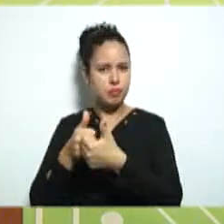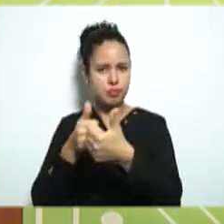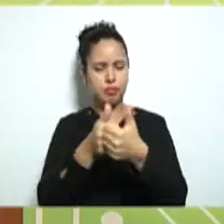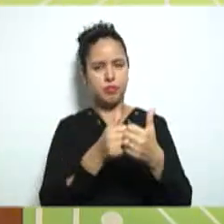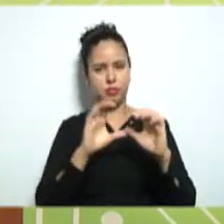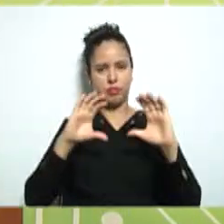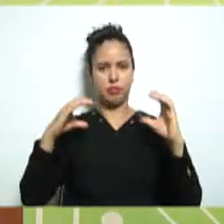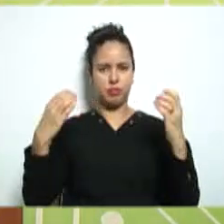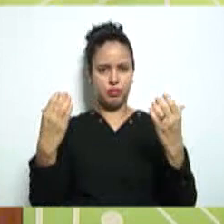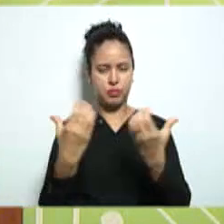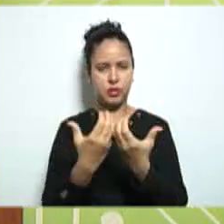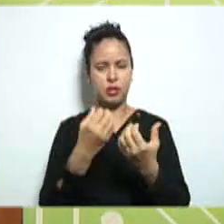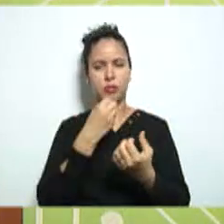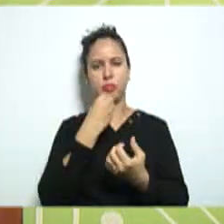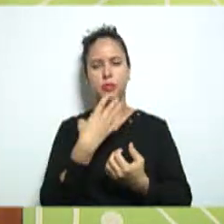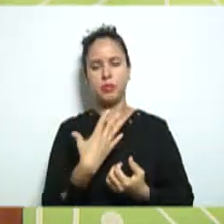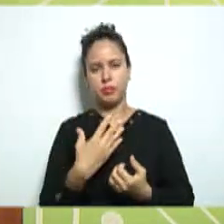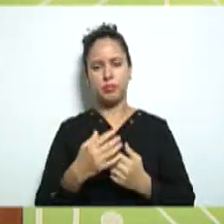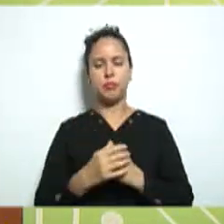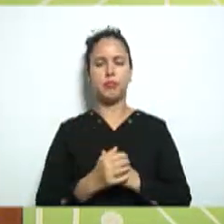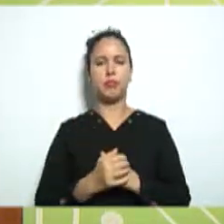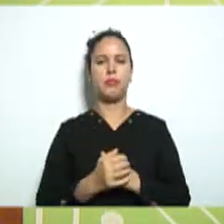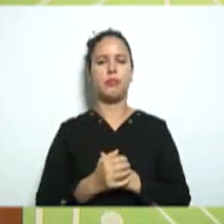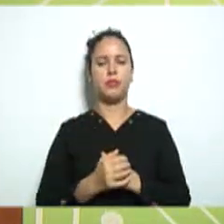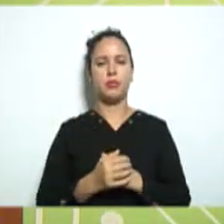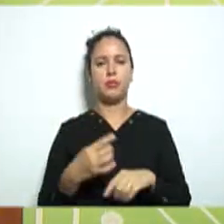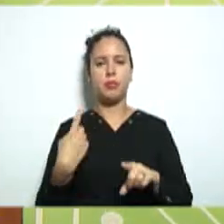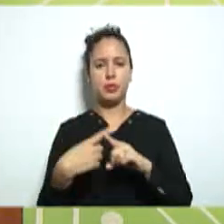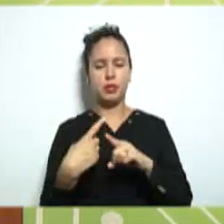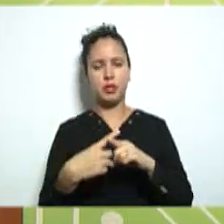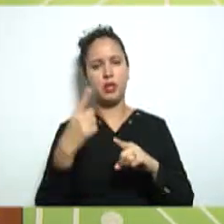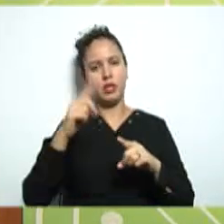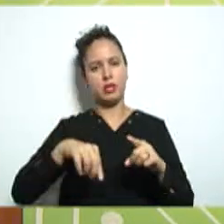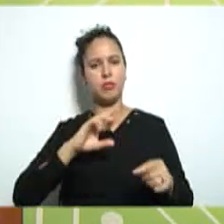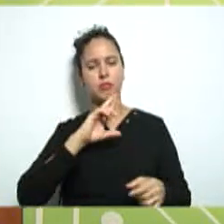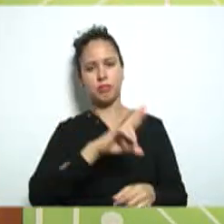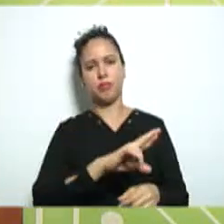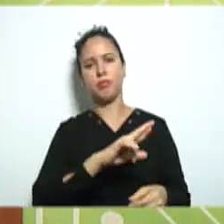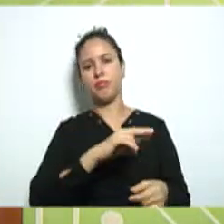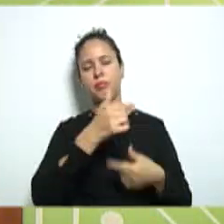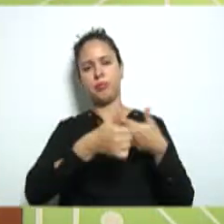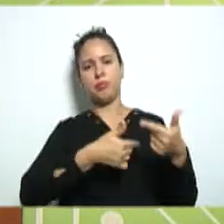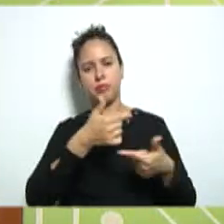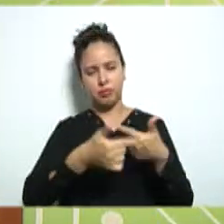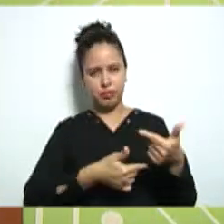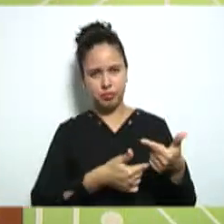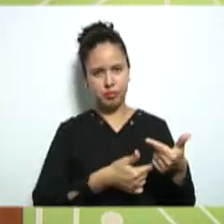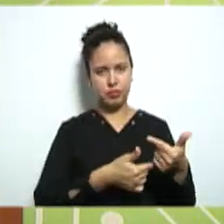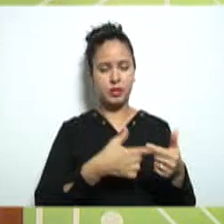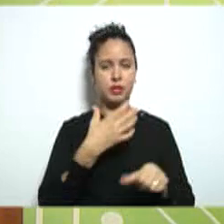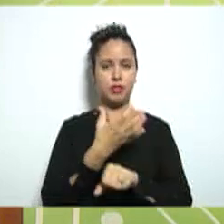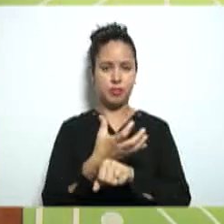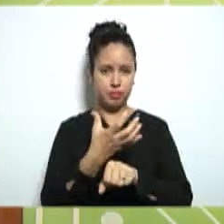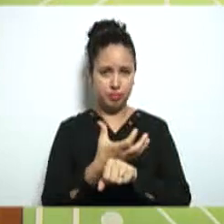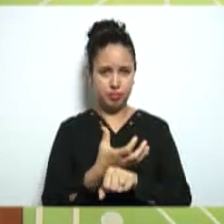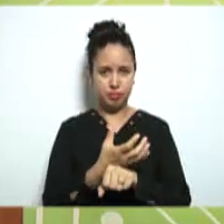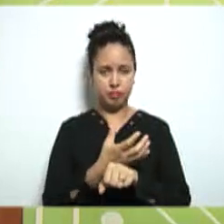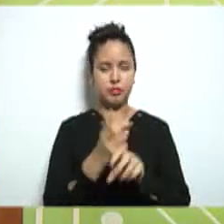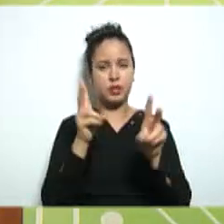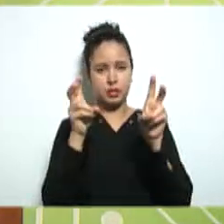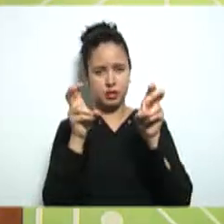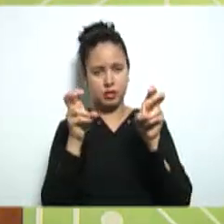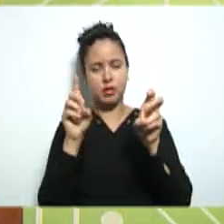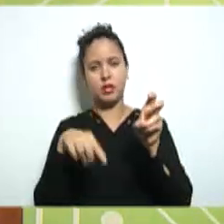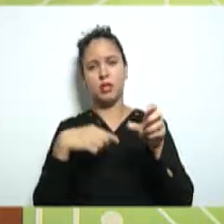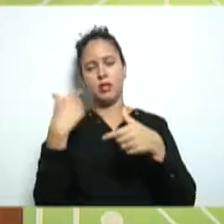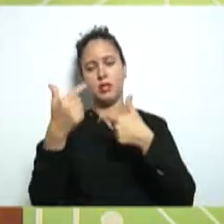vivem. Isso é muito bom para a gente, isso é resultado de trabalho. Nossa disciplina falou o quê? De trabalho. Todo dia a gente